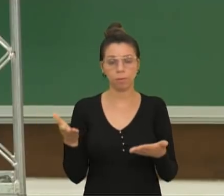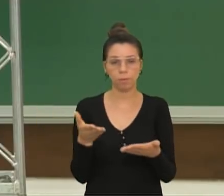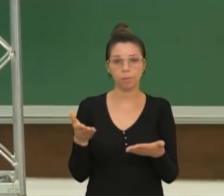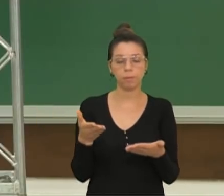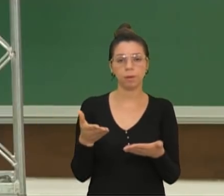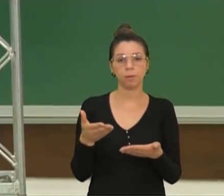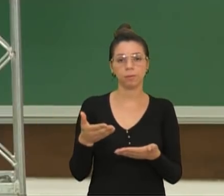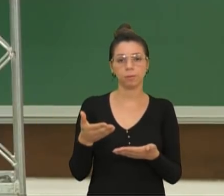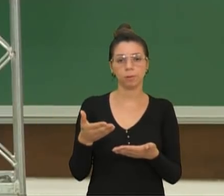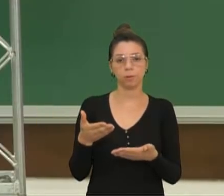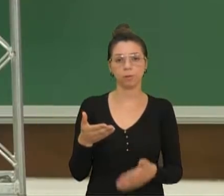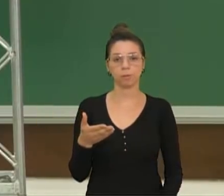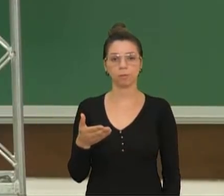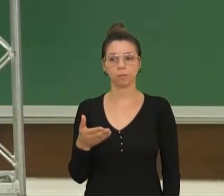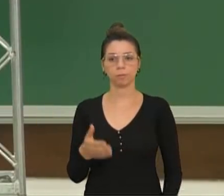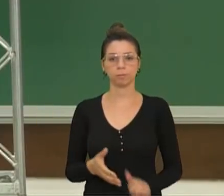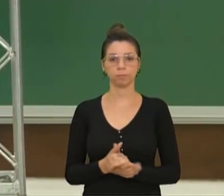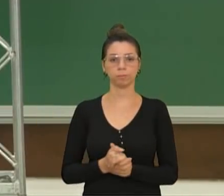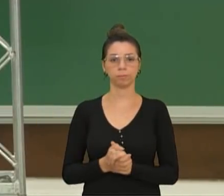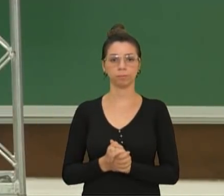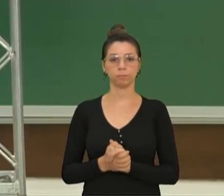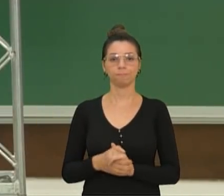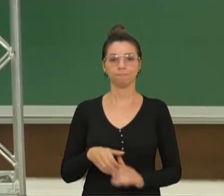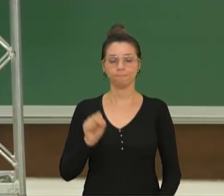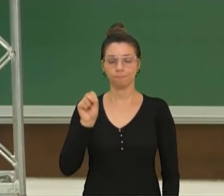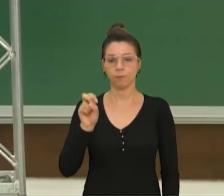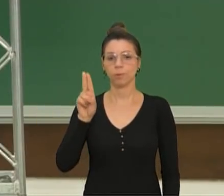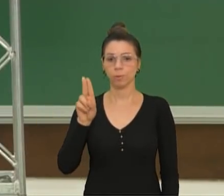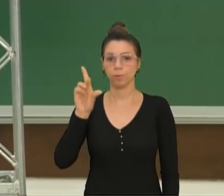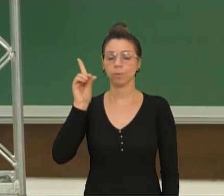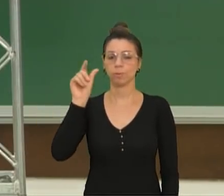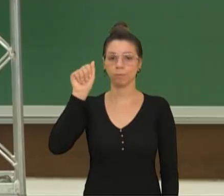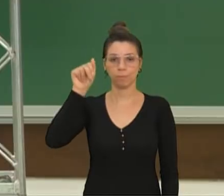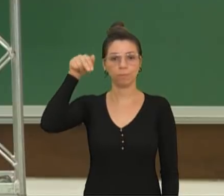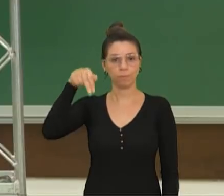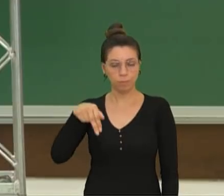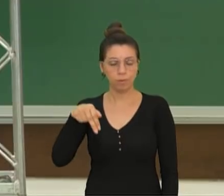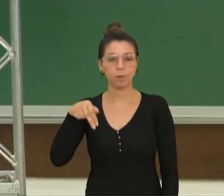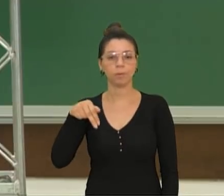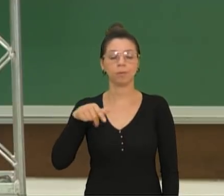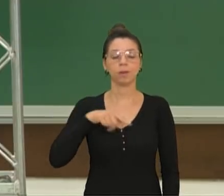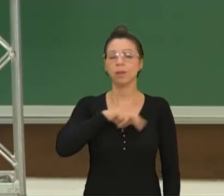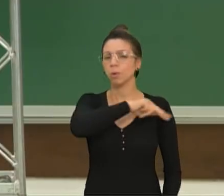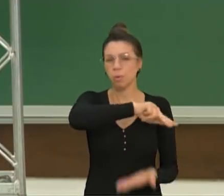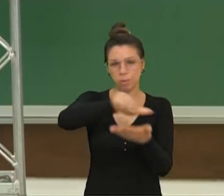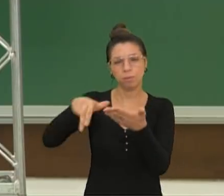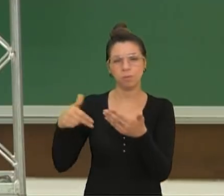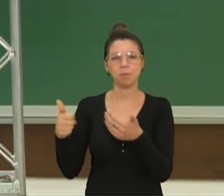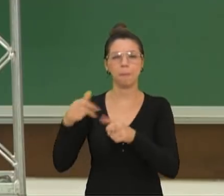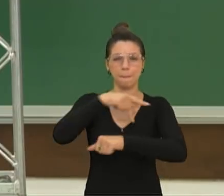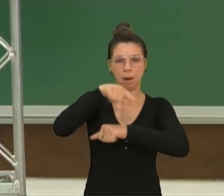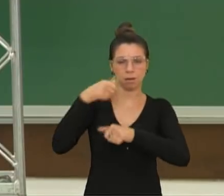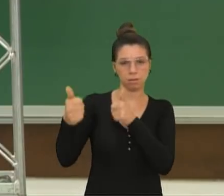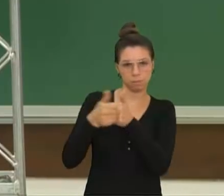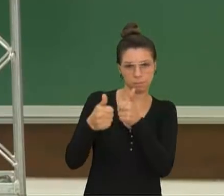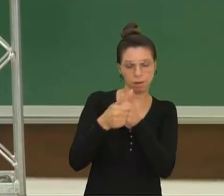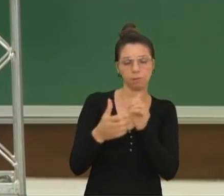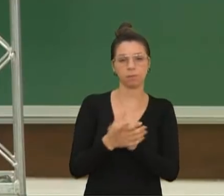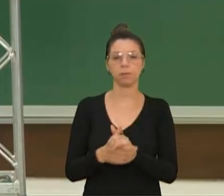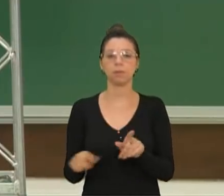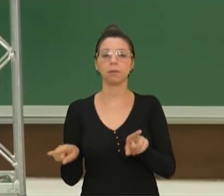país do Sudão, da Eritreia, Etiópia e Somália. Então, seria um